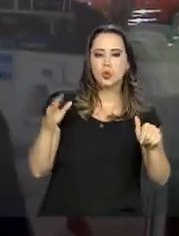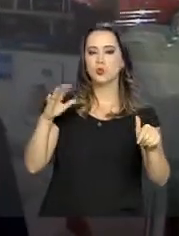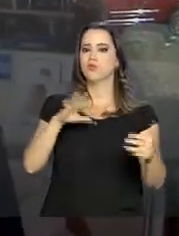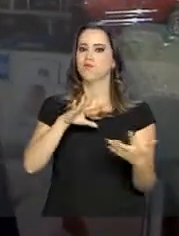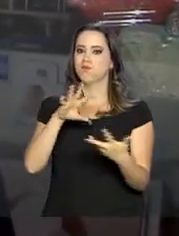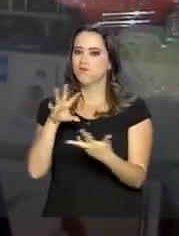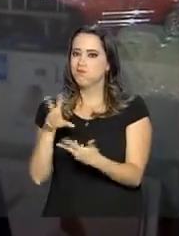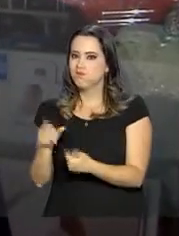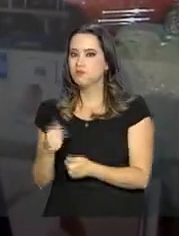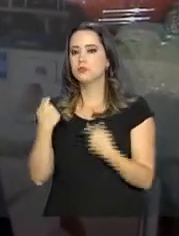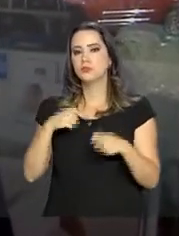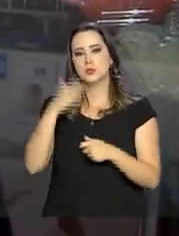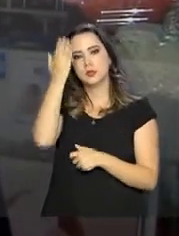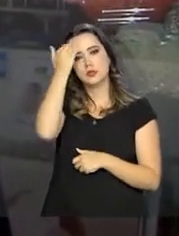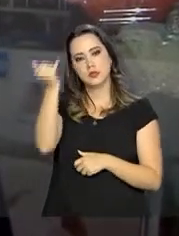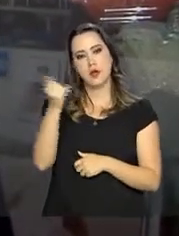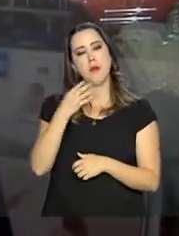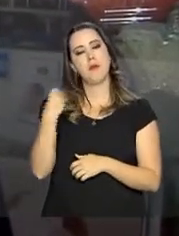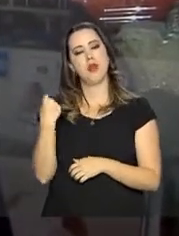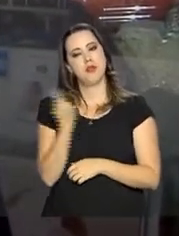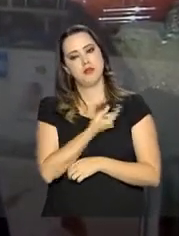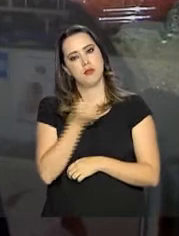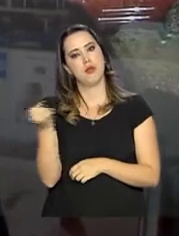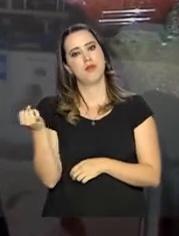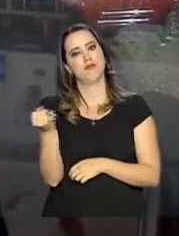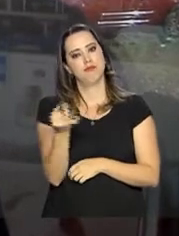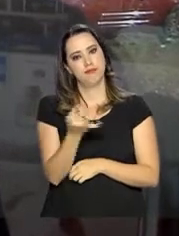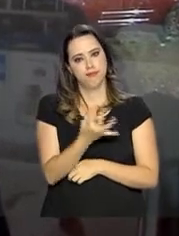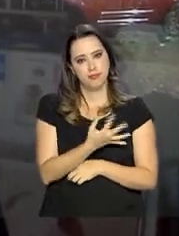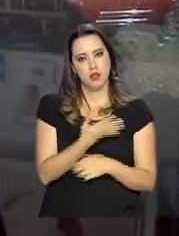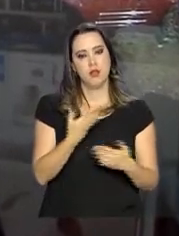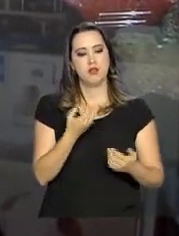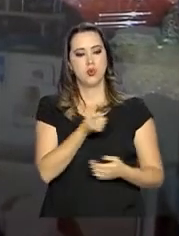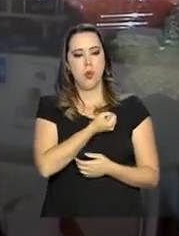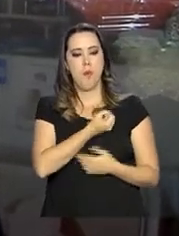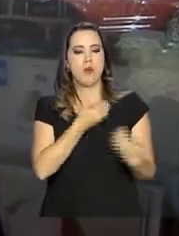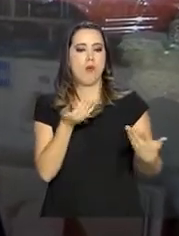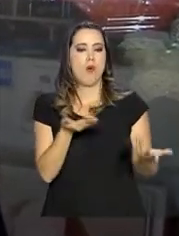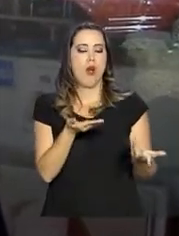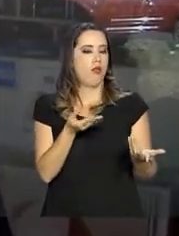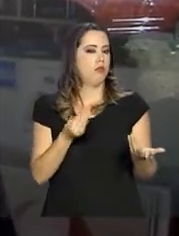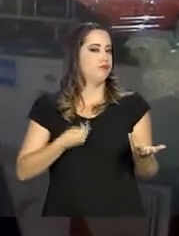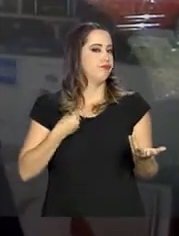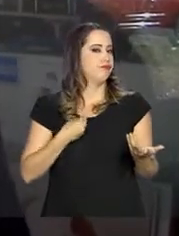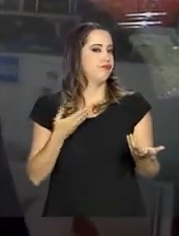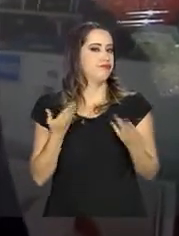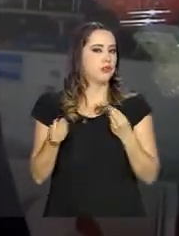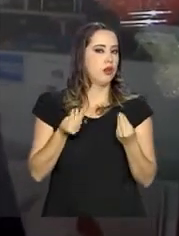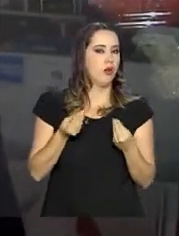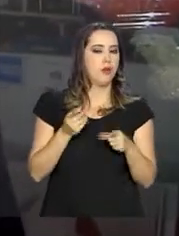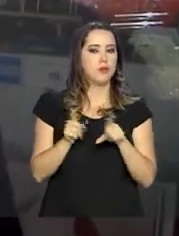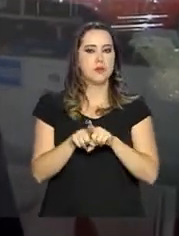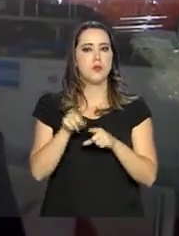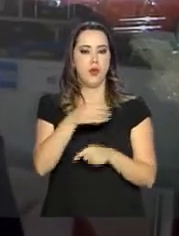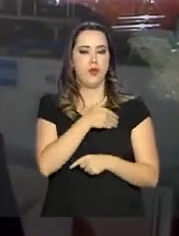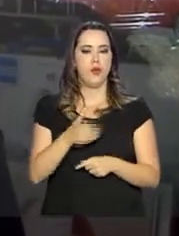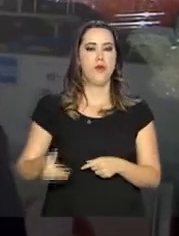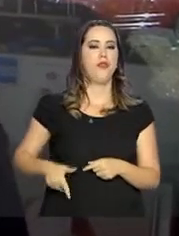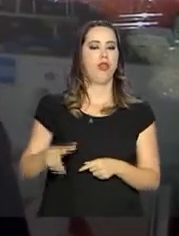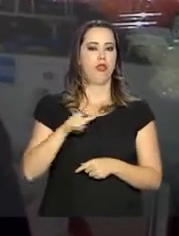então isso vai fazer com que acreditando em que o nosso governo tem essas informações